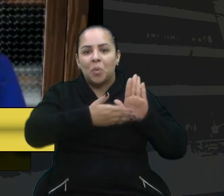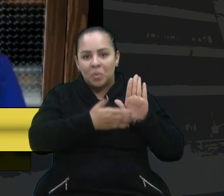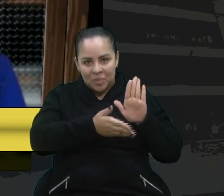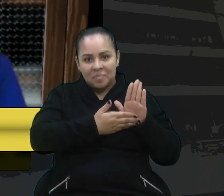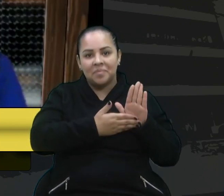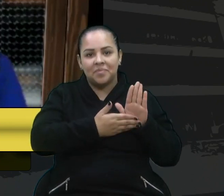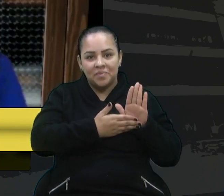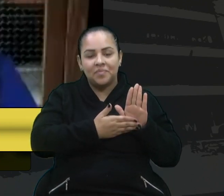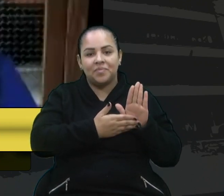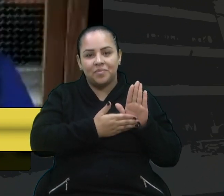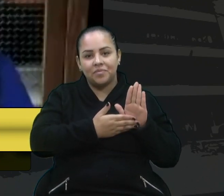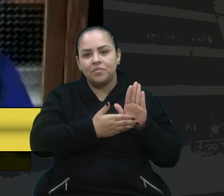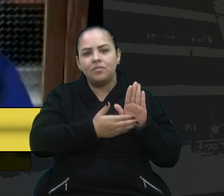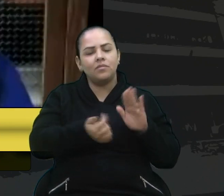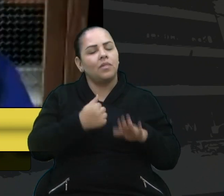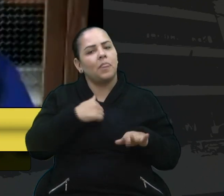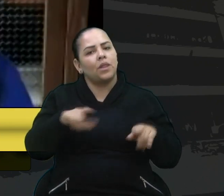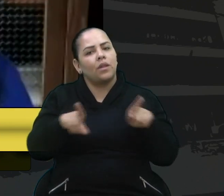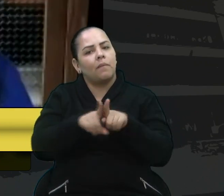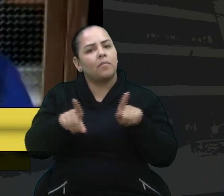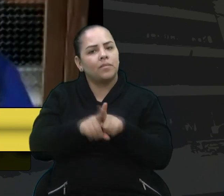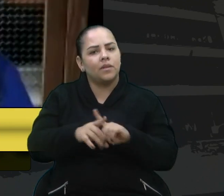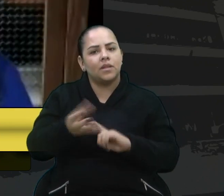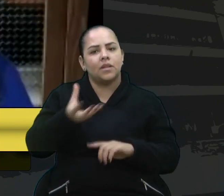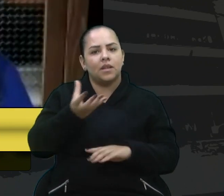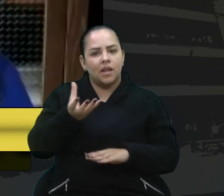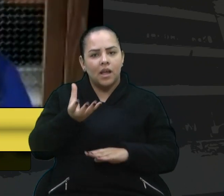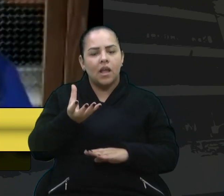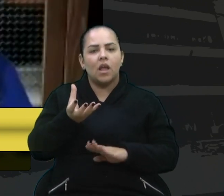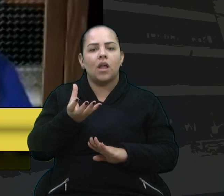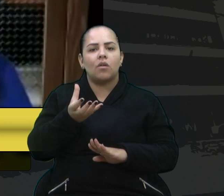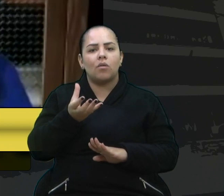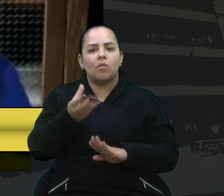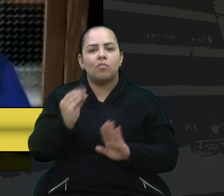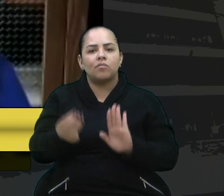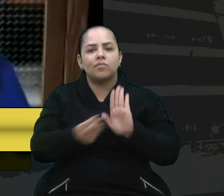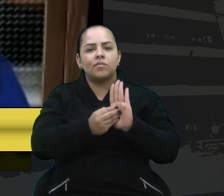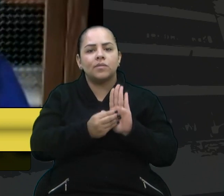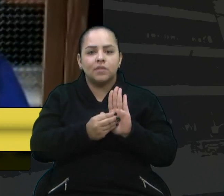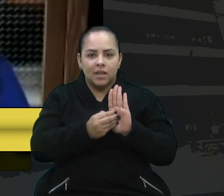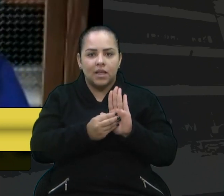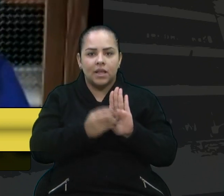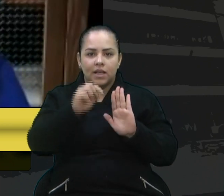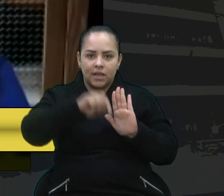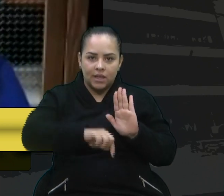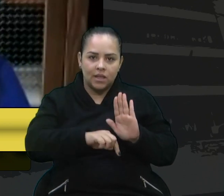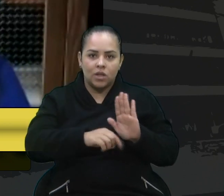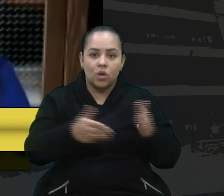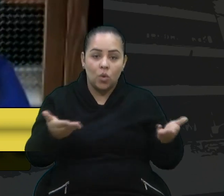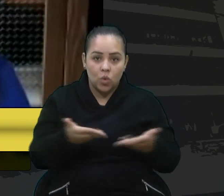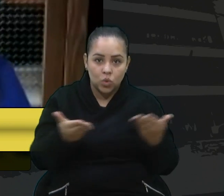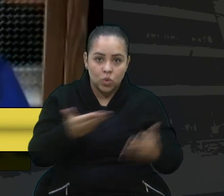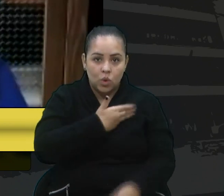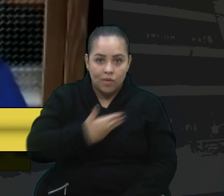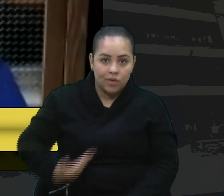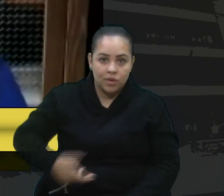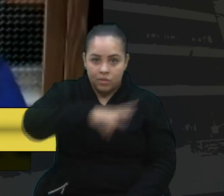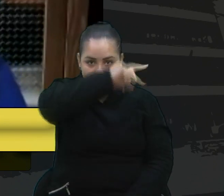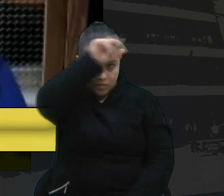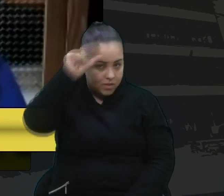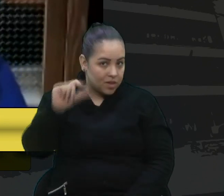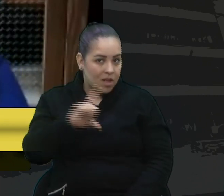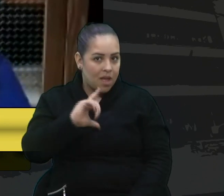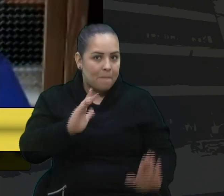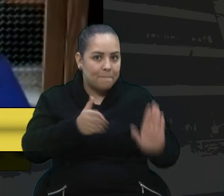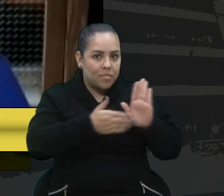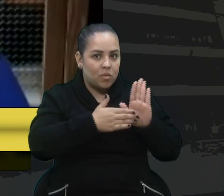E eu também gostaria de já deixar registrado aqui, né, que hoje, no início da tarde, o governo municipal vai trazer a proposta de